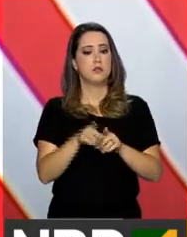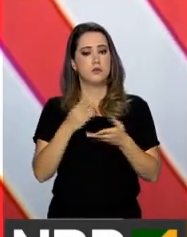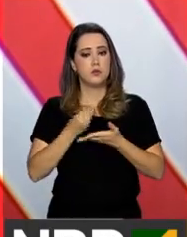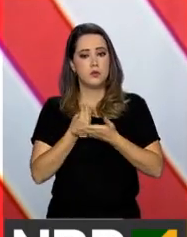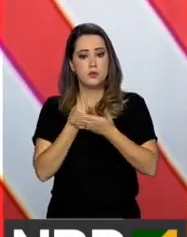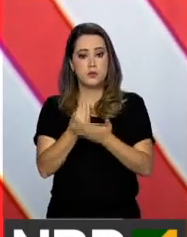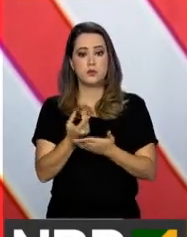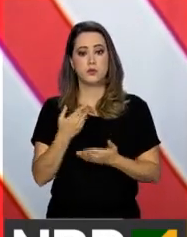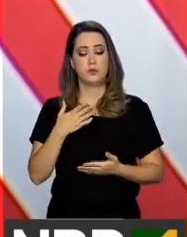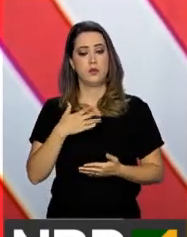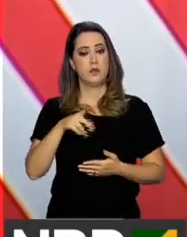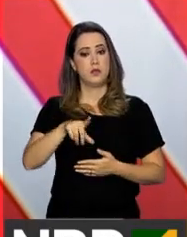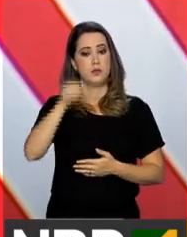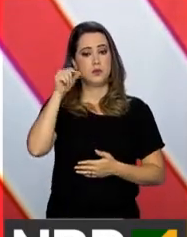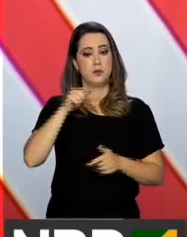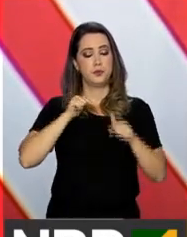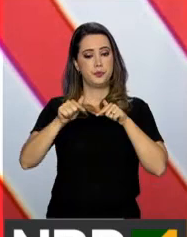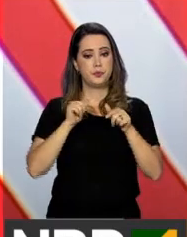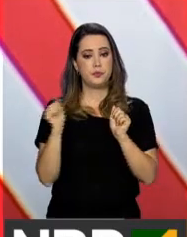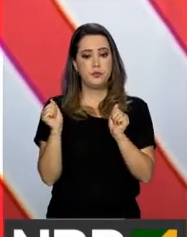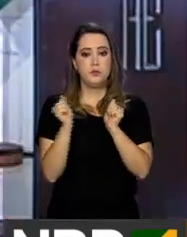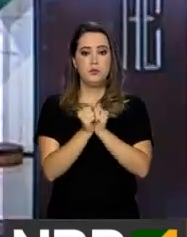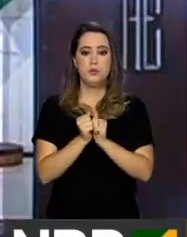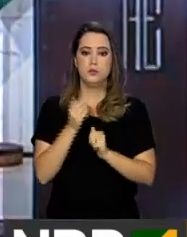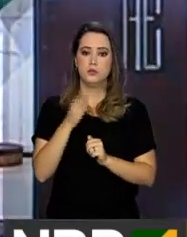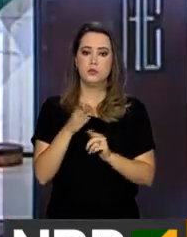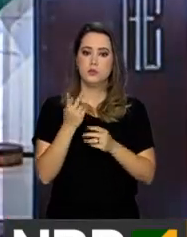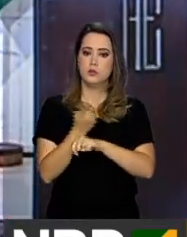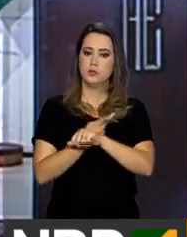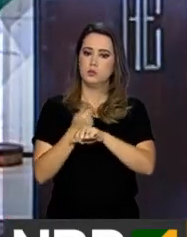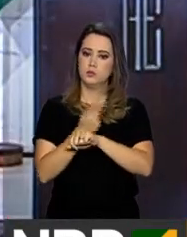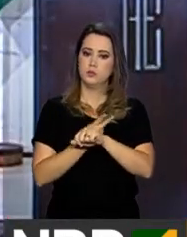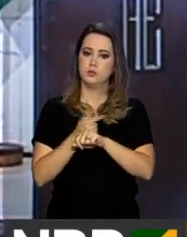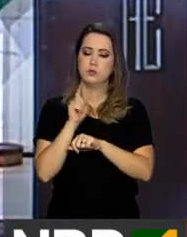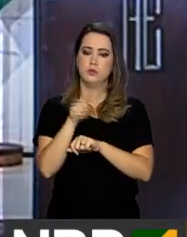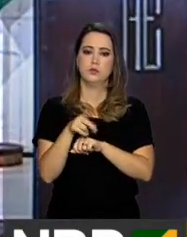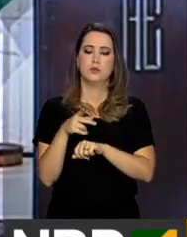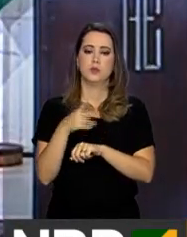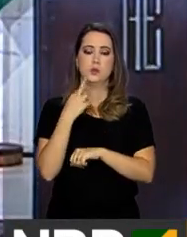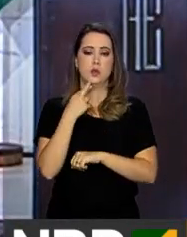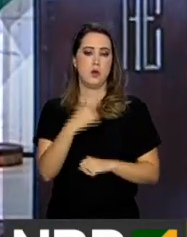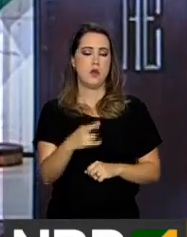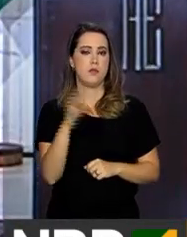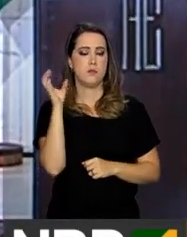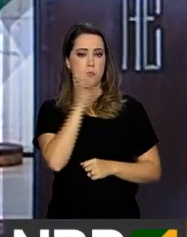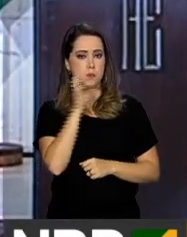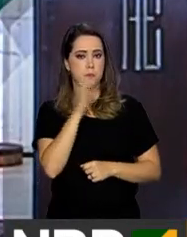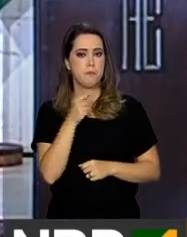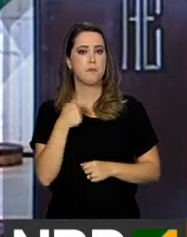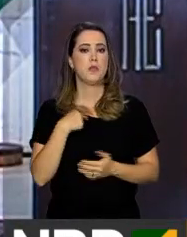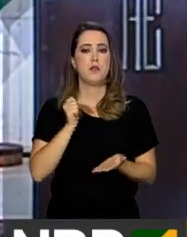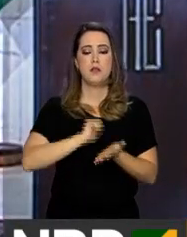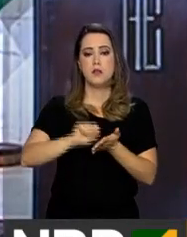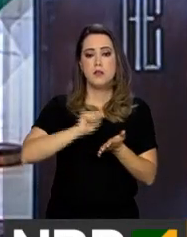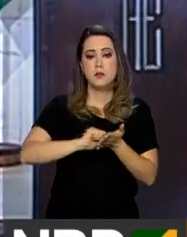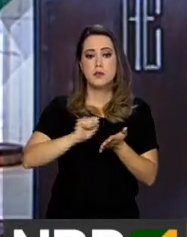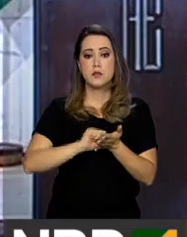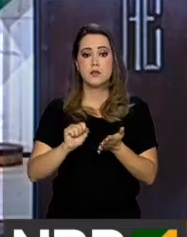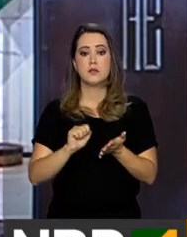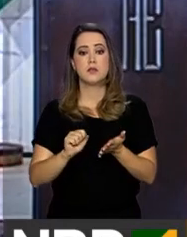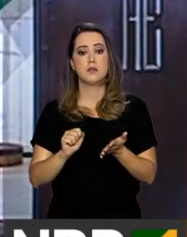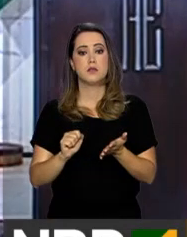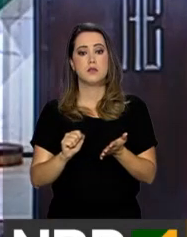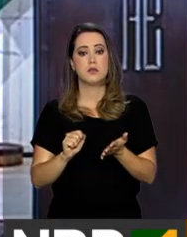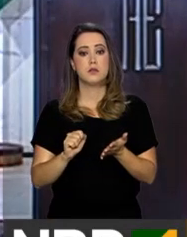indicou para trabalharmos juntos em busca de uma solução. Eu assinalei até